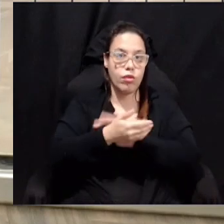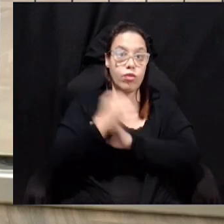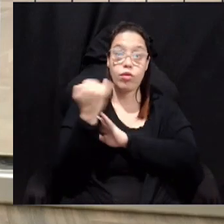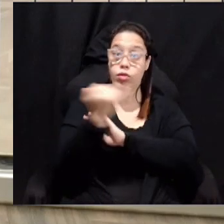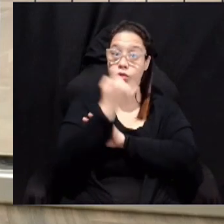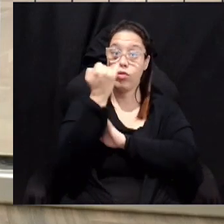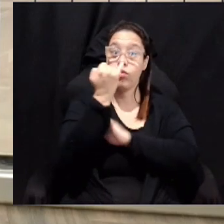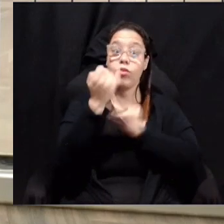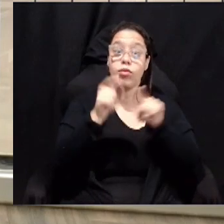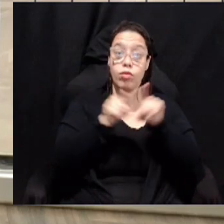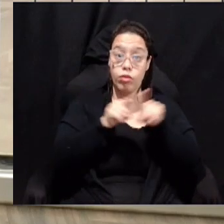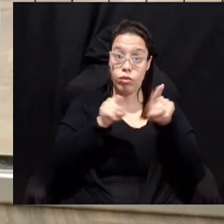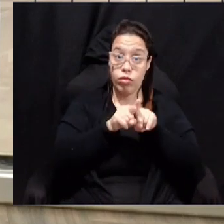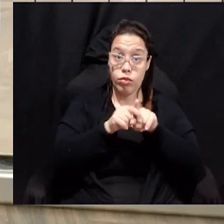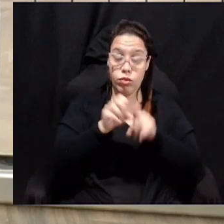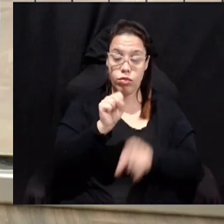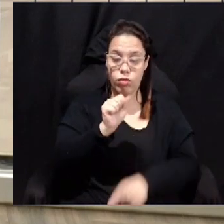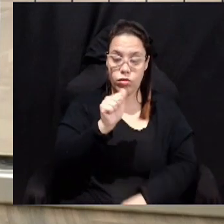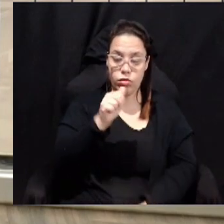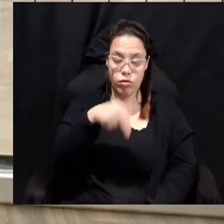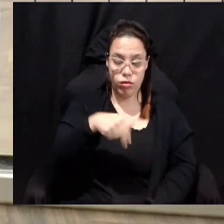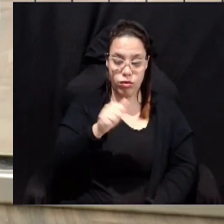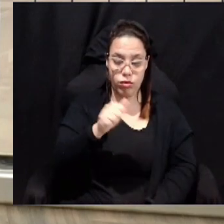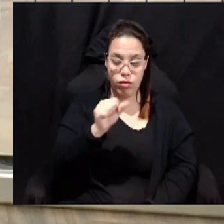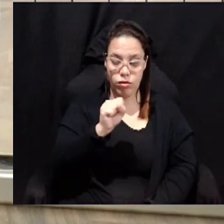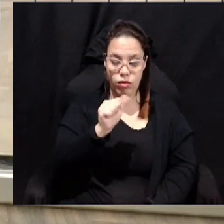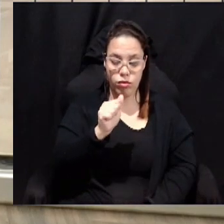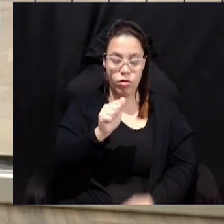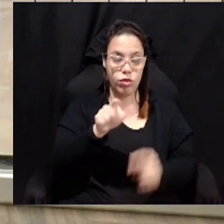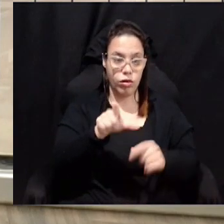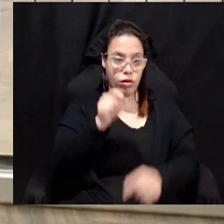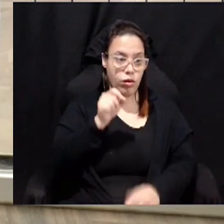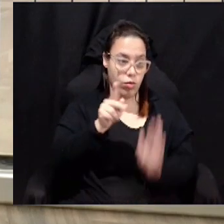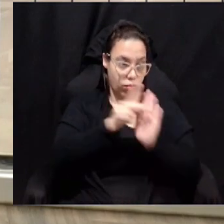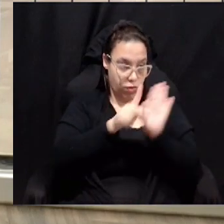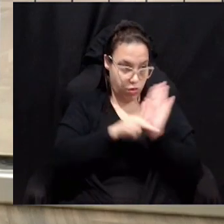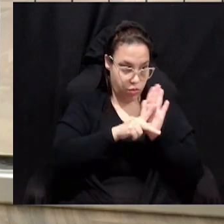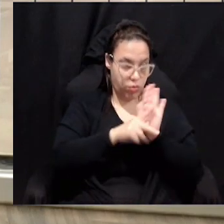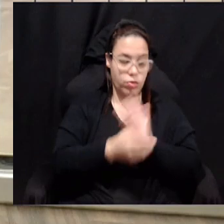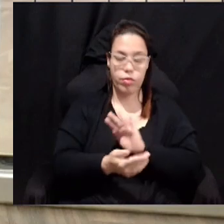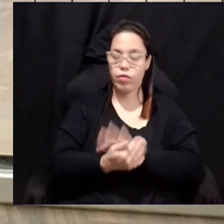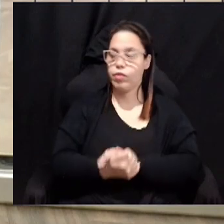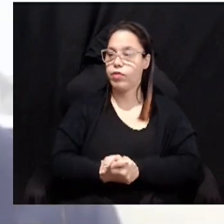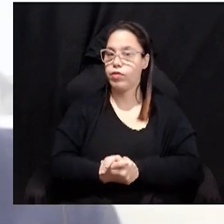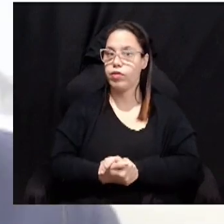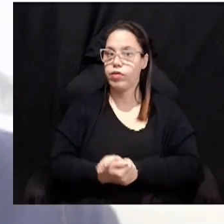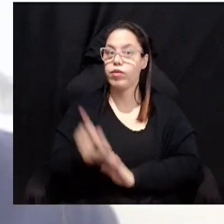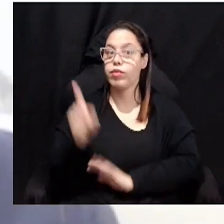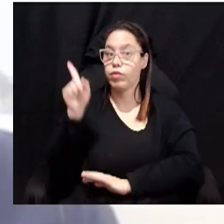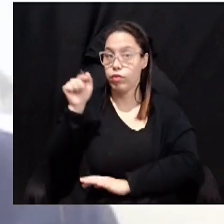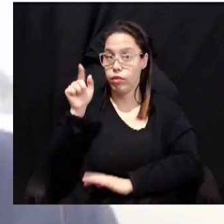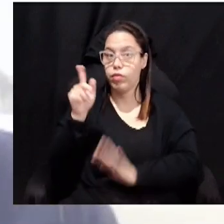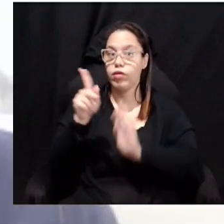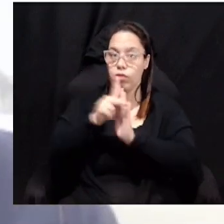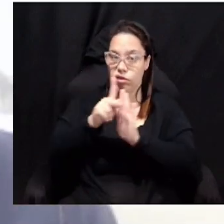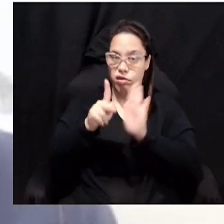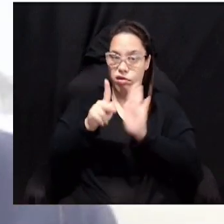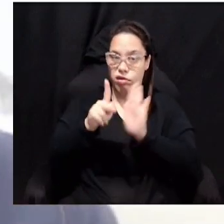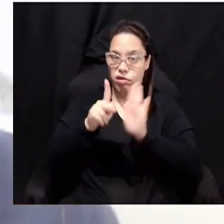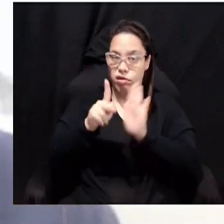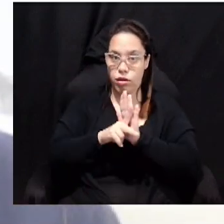também para que a Sanasa fosse escolhida para esse projeto, não é? Esse projeto ele visa mais